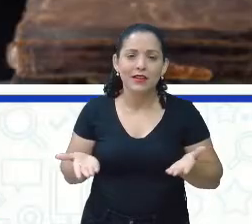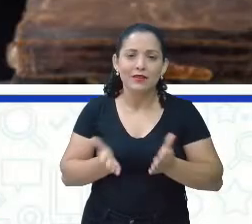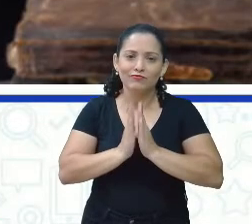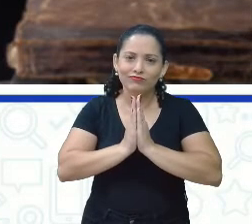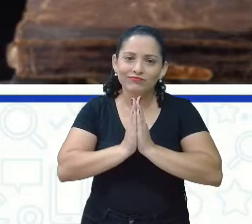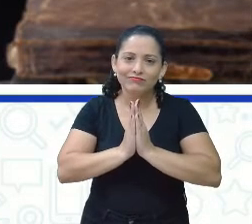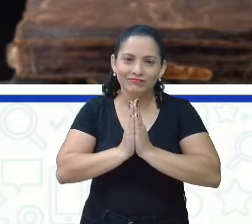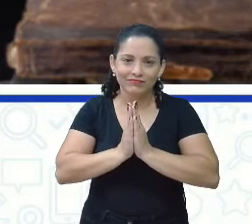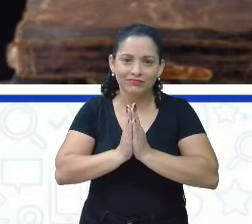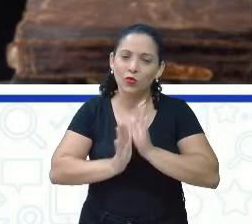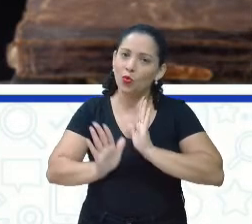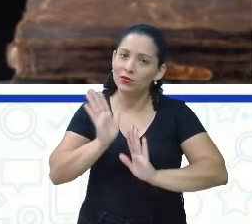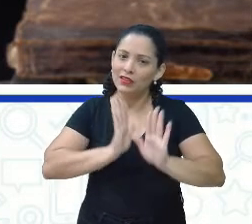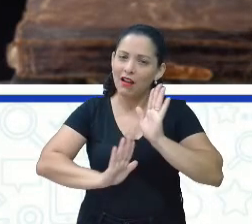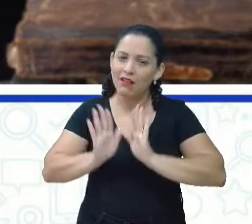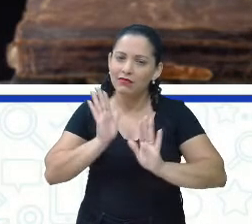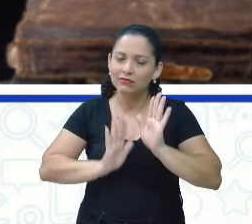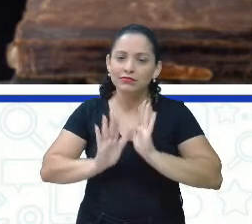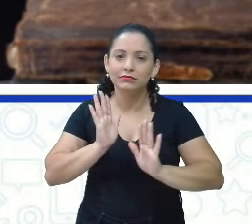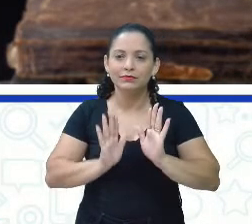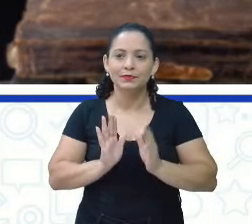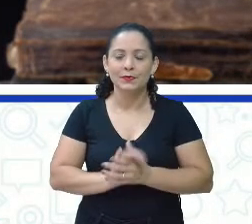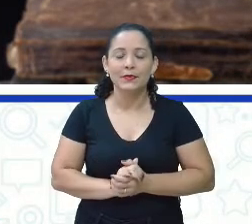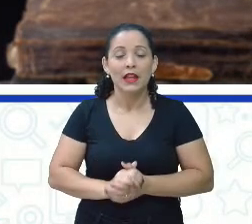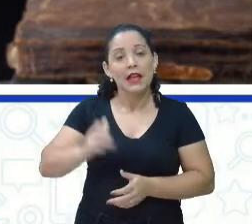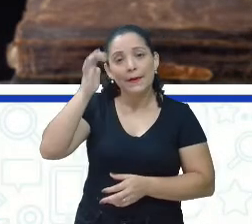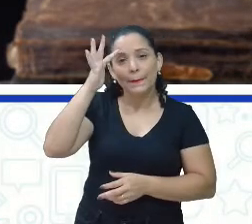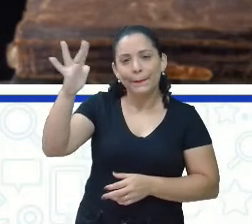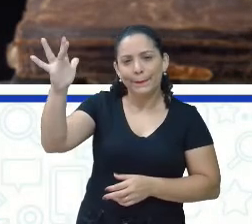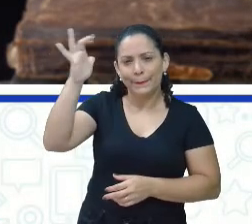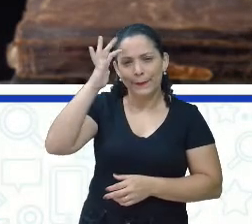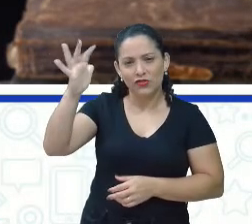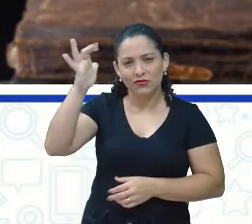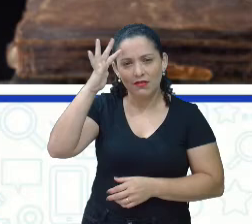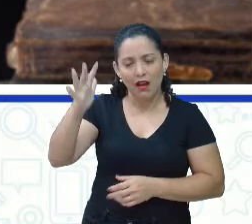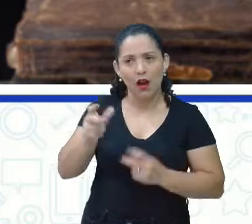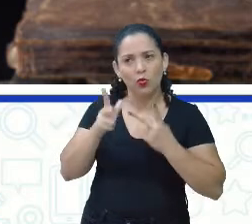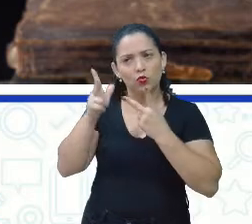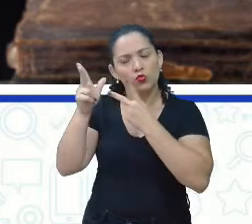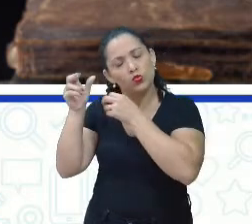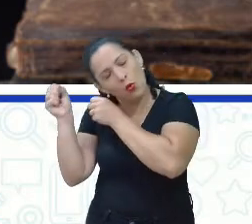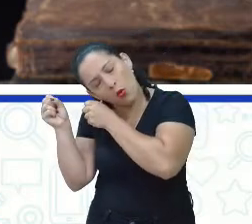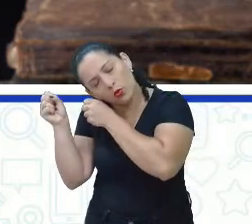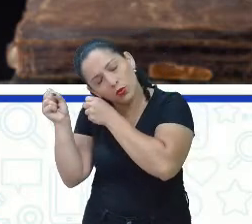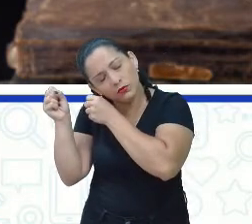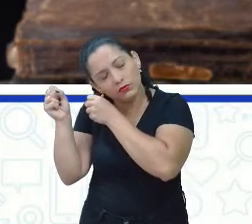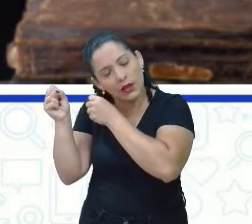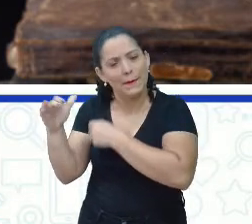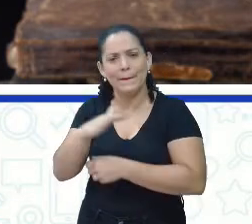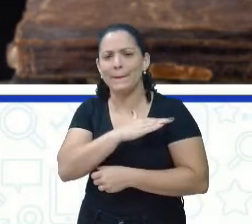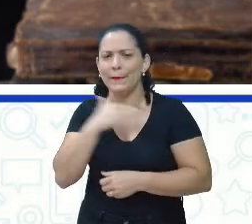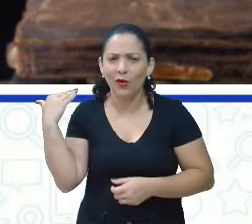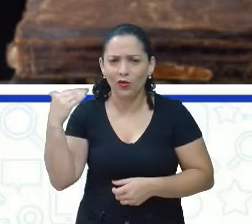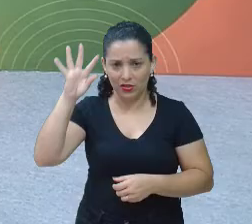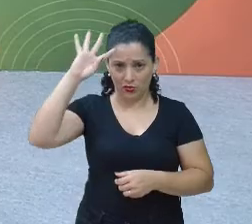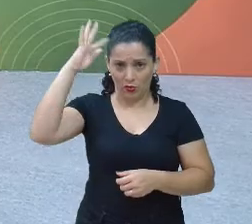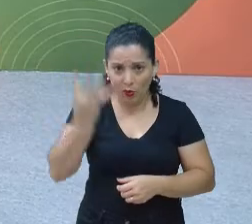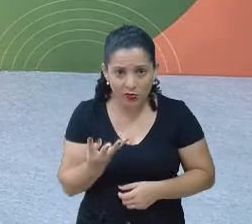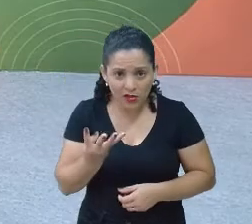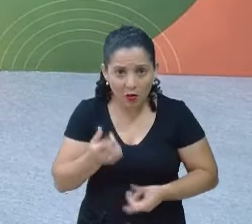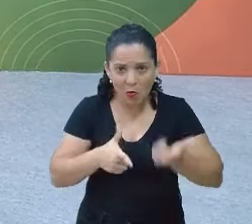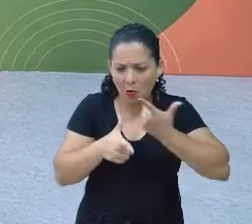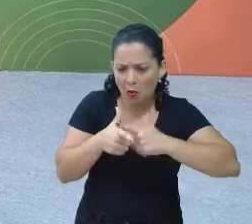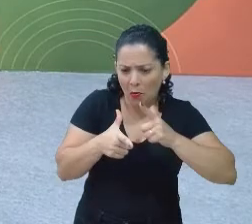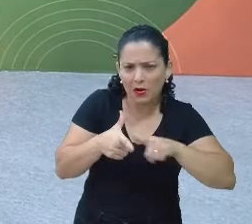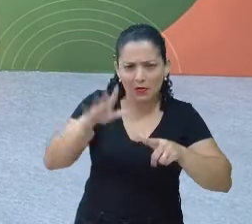que imaginar um sono eterno que vai dar fim aos seus sofrimentos do coração? Não vai dar fim. Você